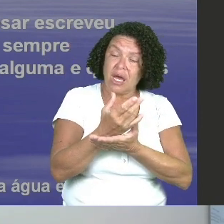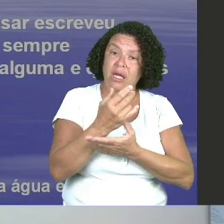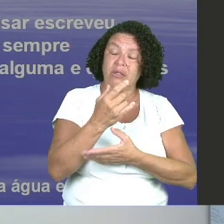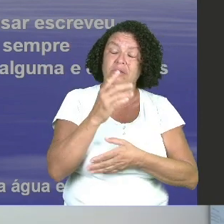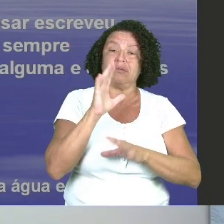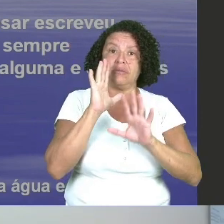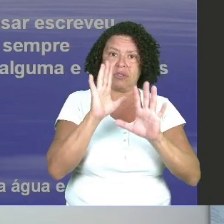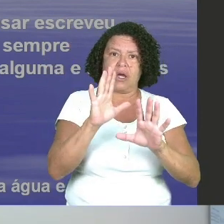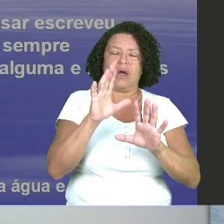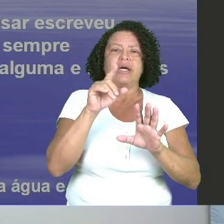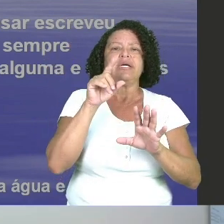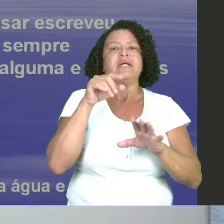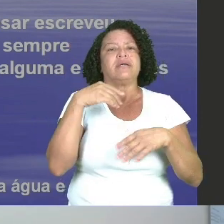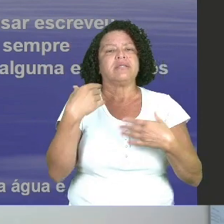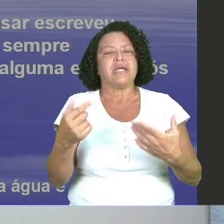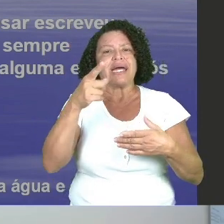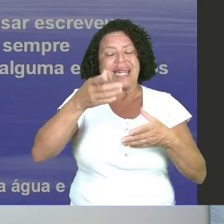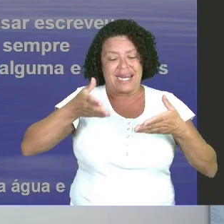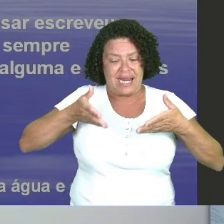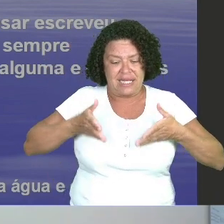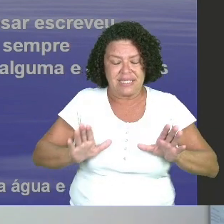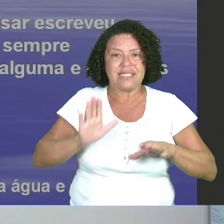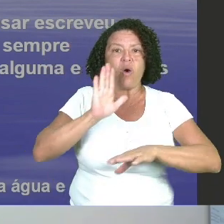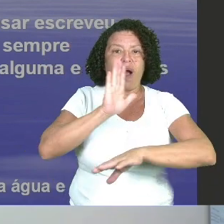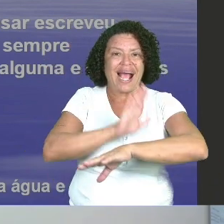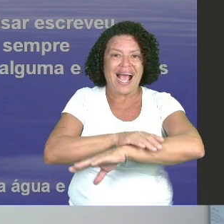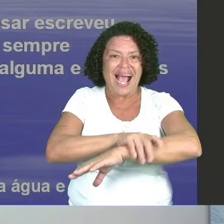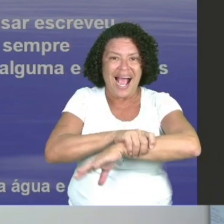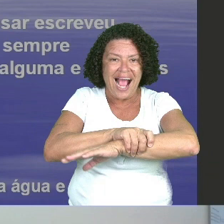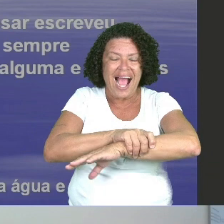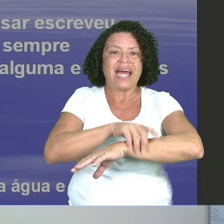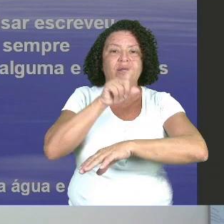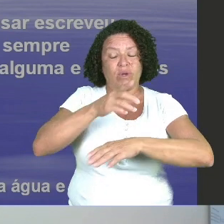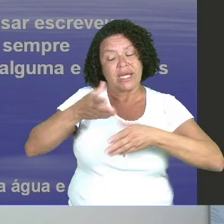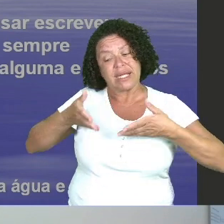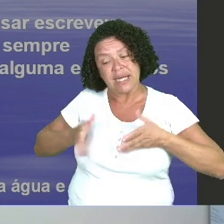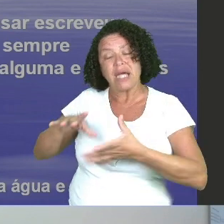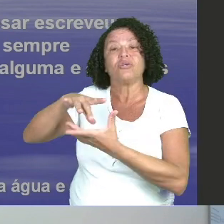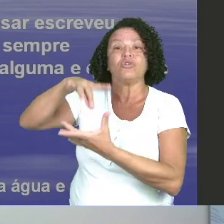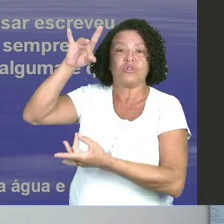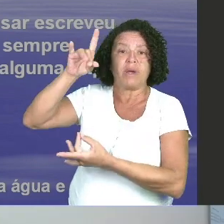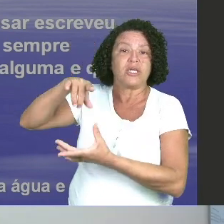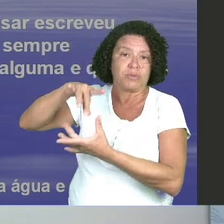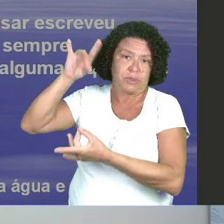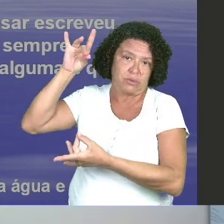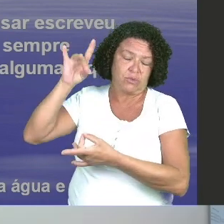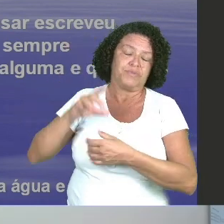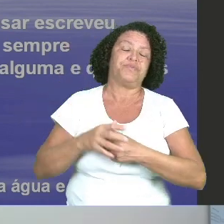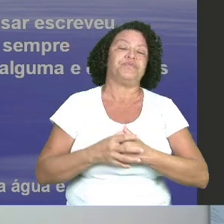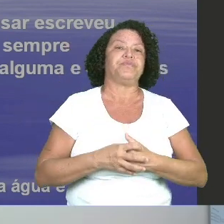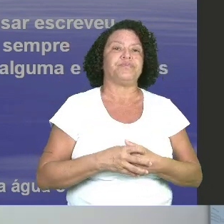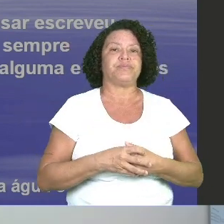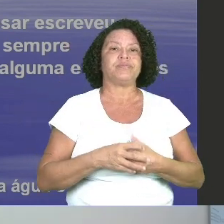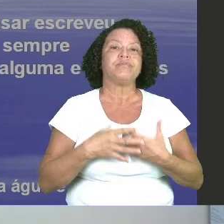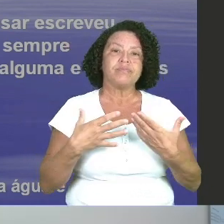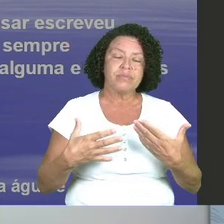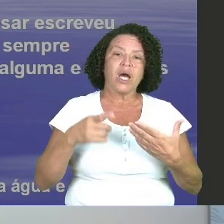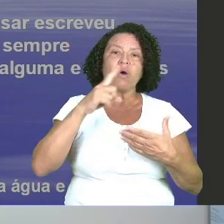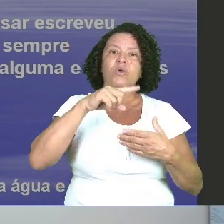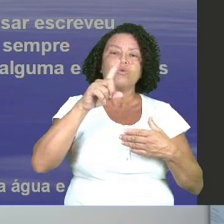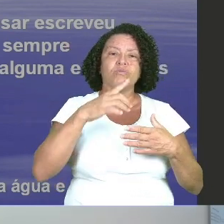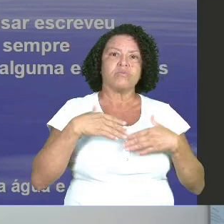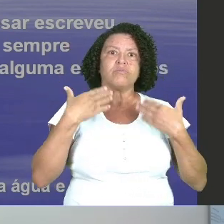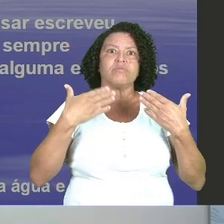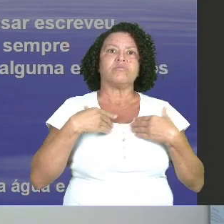Aquele que nasceu da carne é carne, e aquele que nasceu do Espírito é Espírito. Que não se espante de